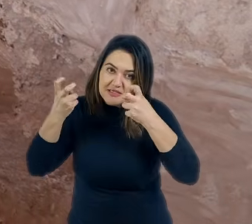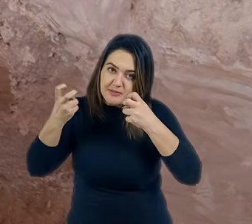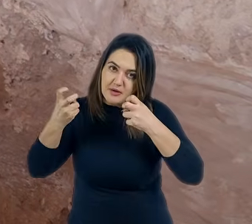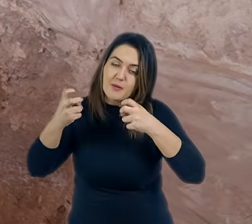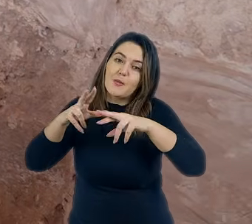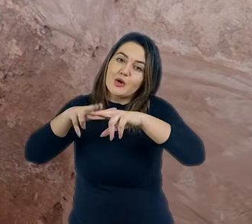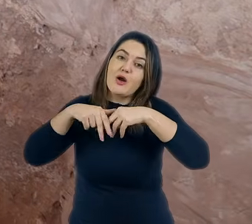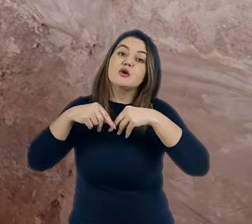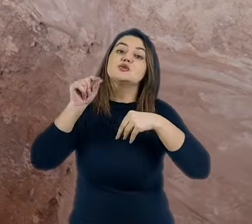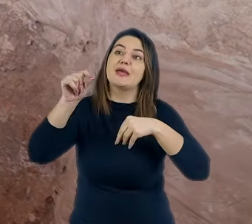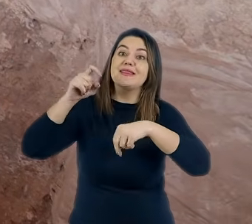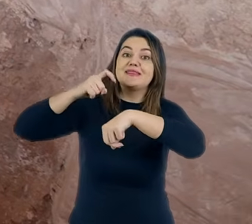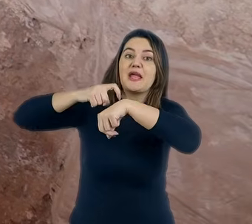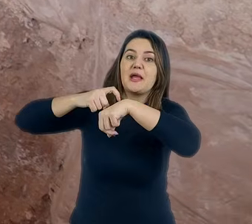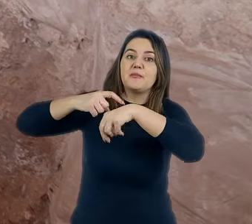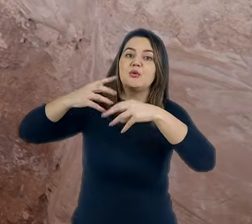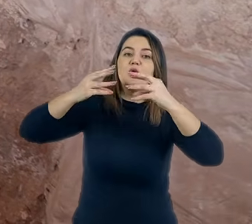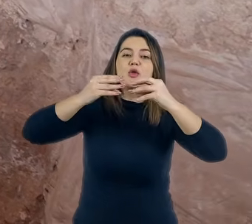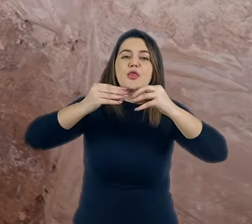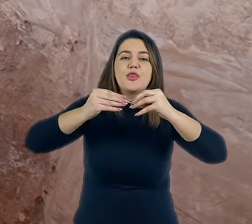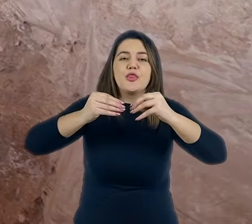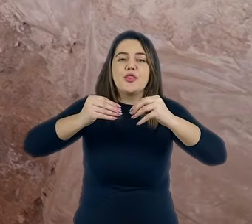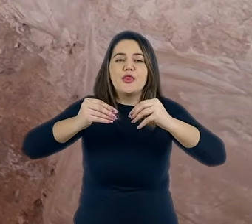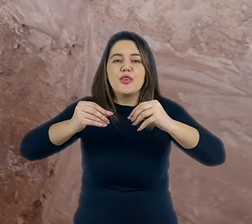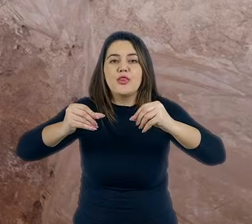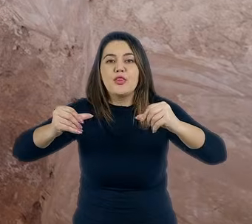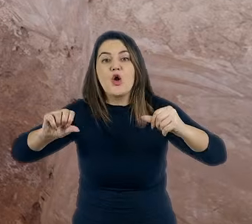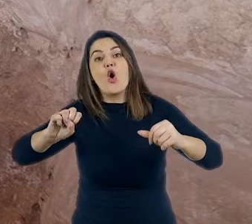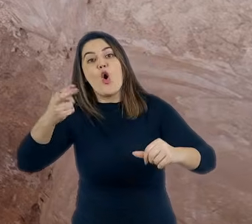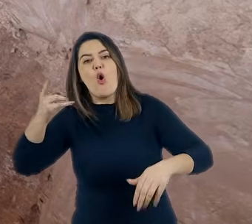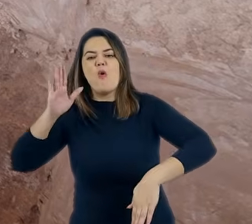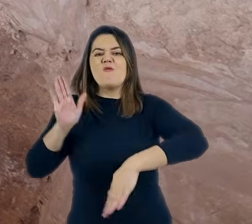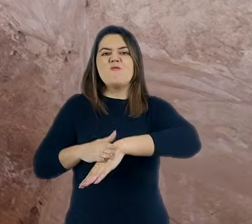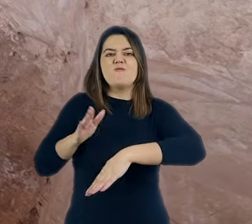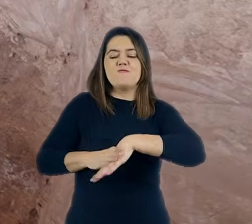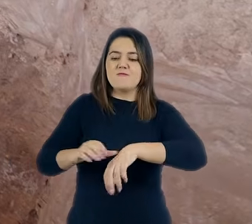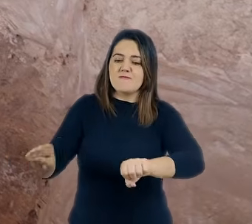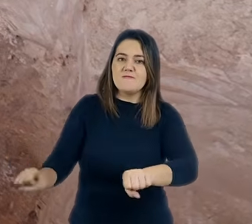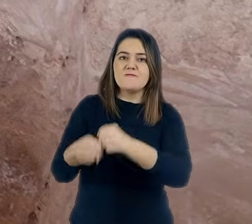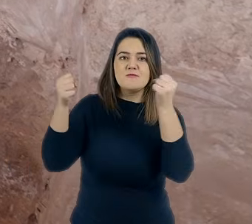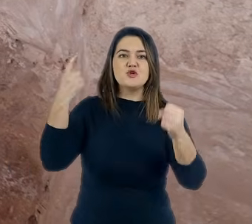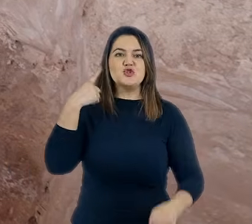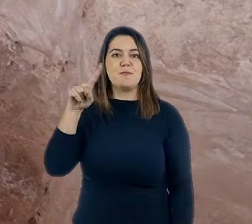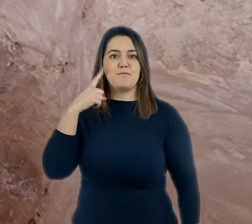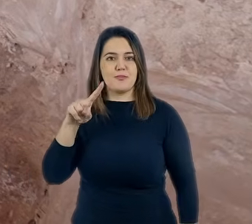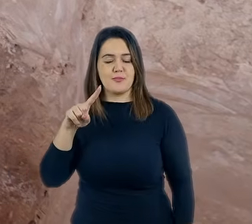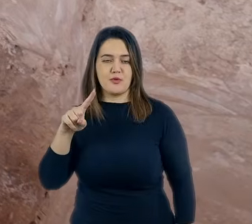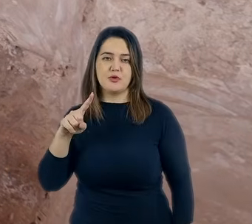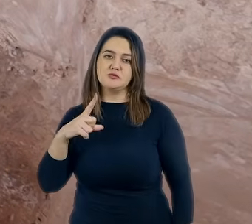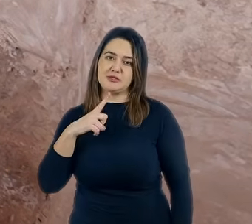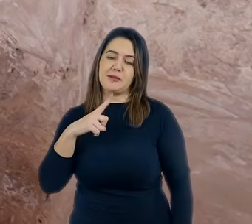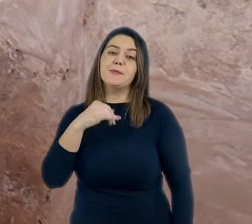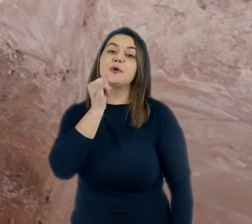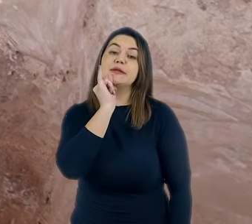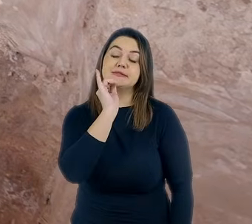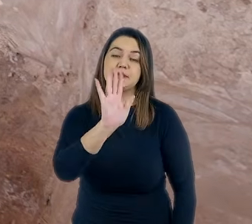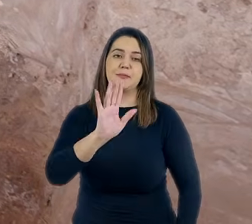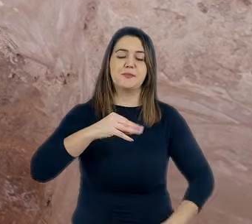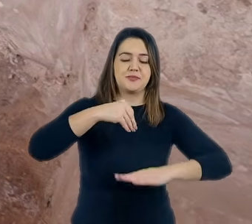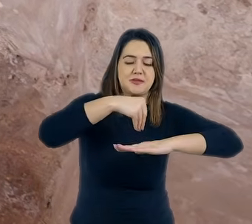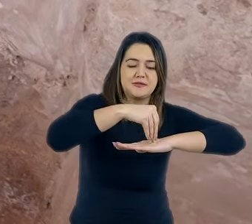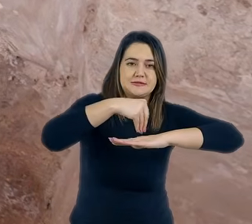foi quebrado pela ação do tempo ou acidentalmente e algo que foi quebrado de propósito. Por exemplo, quando